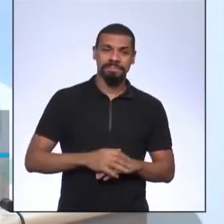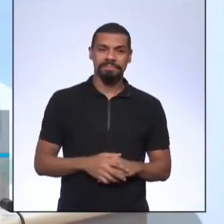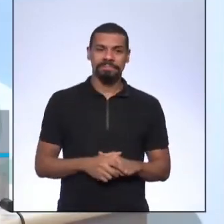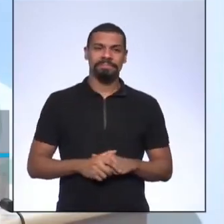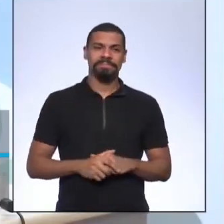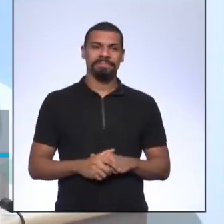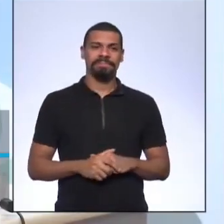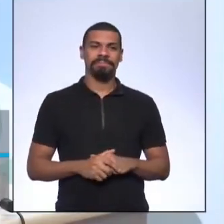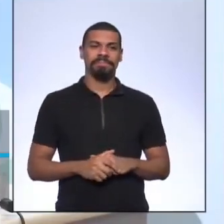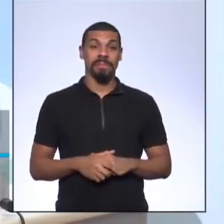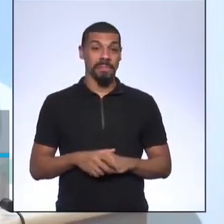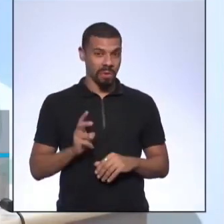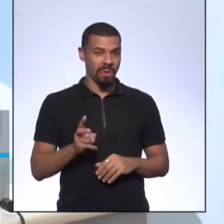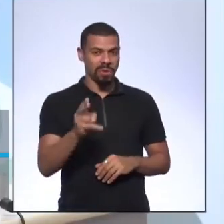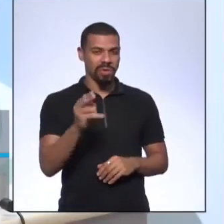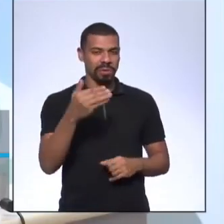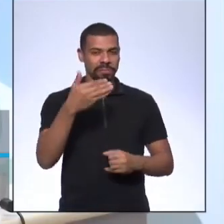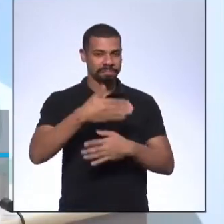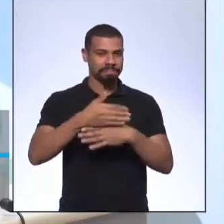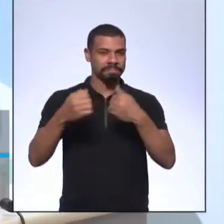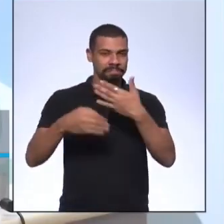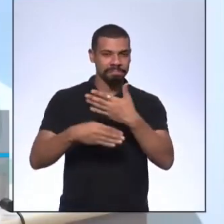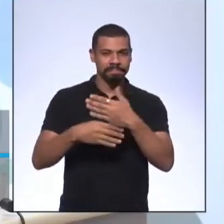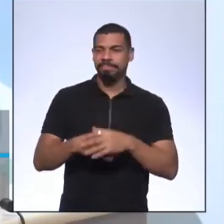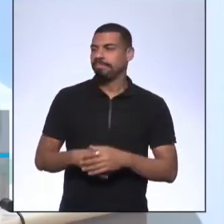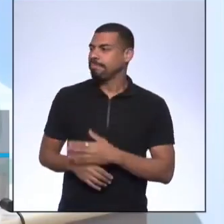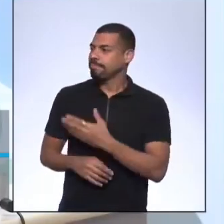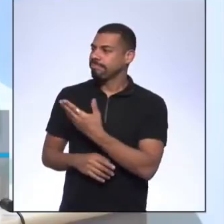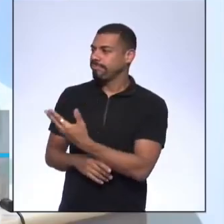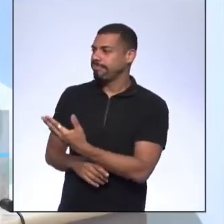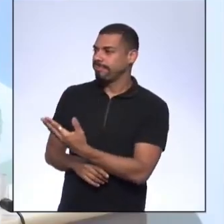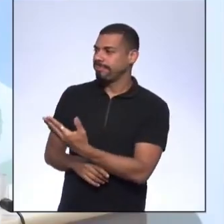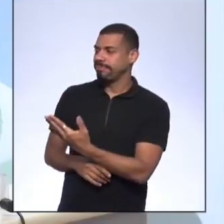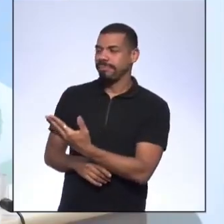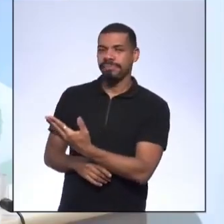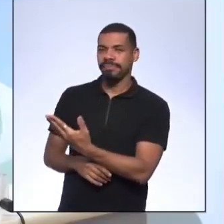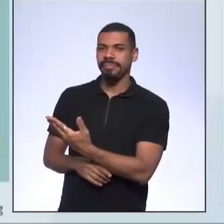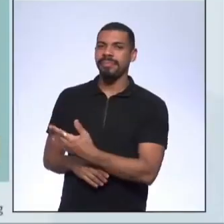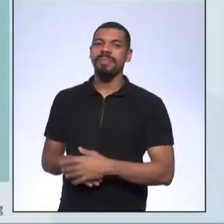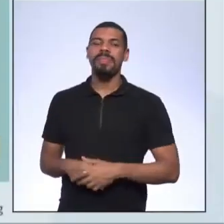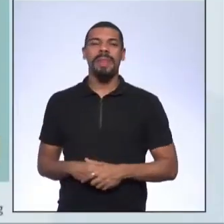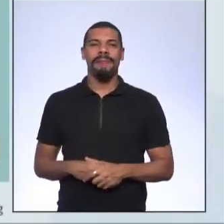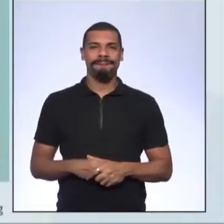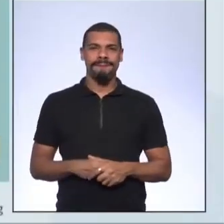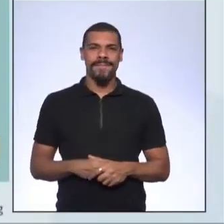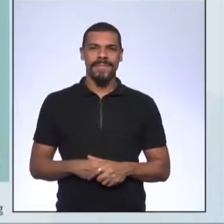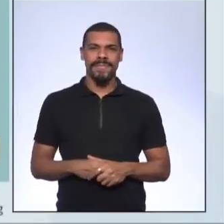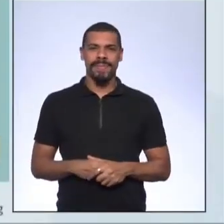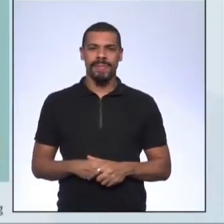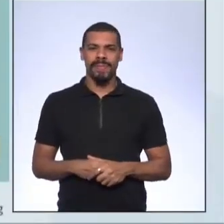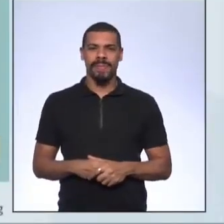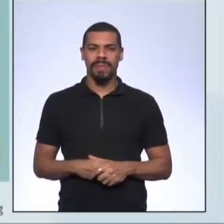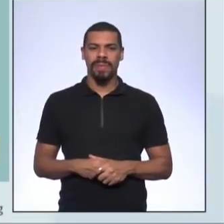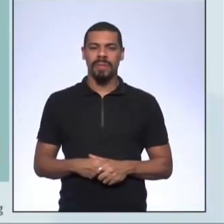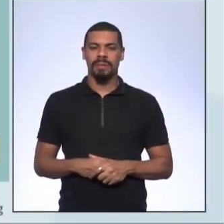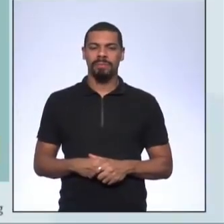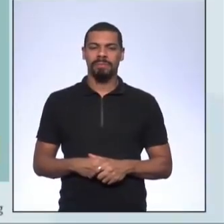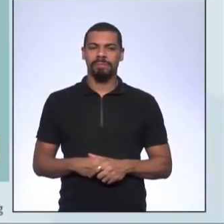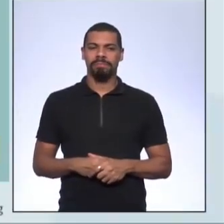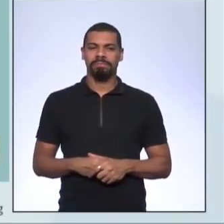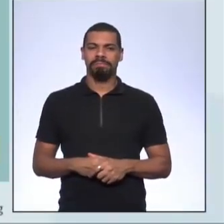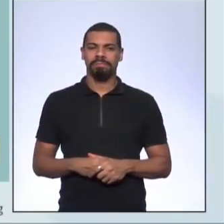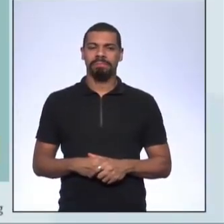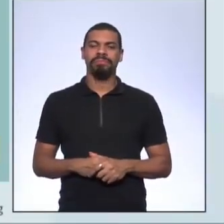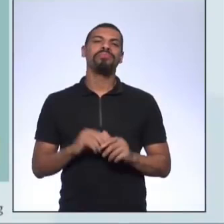Tá? Vamos continuar, gente. No próximo slide, nós temos um outro fator aí que desmonta um pouquinho esse mito do descobrimento, que